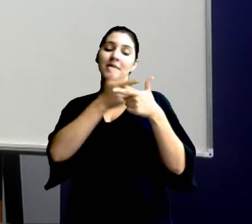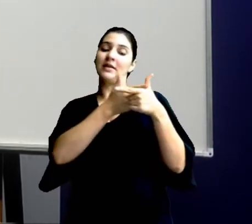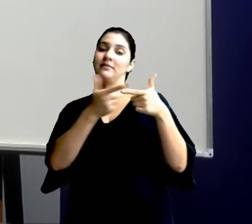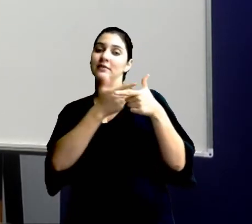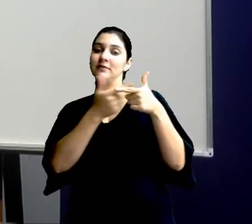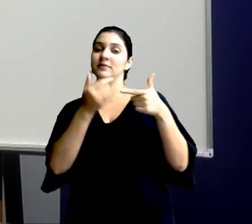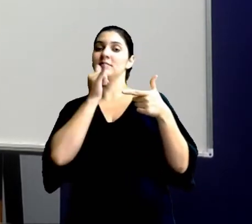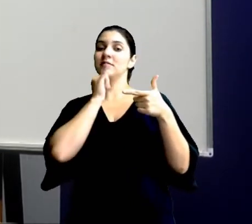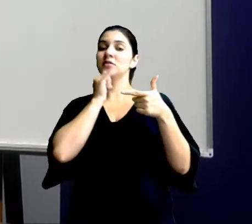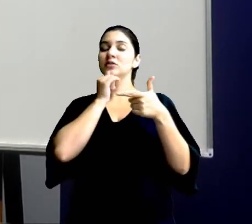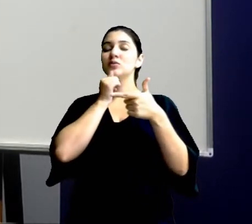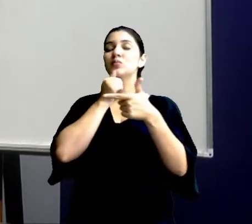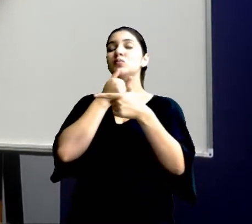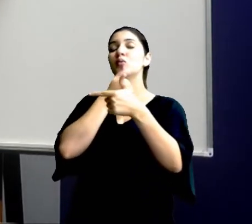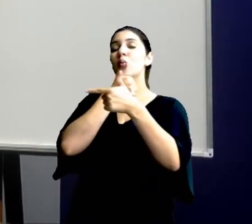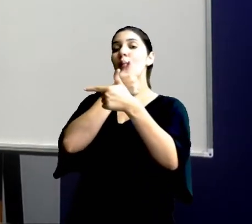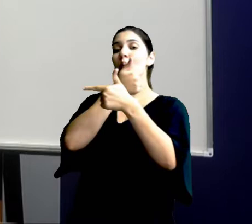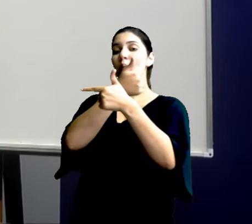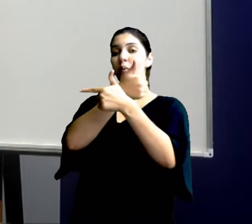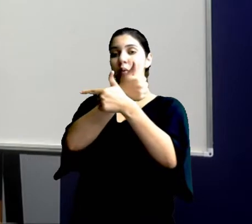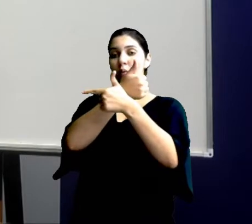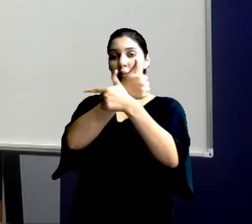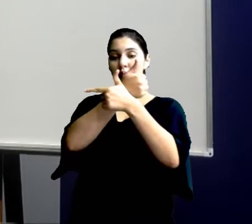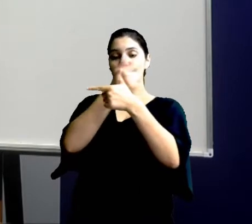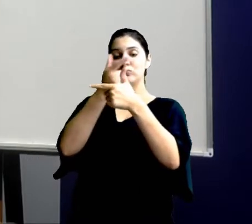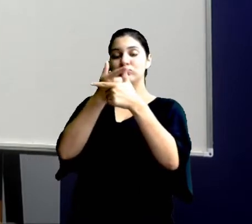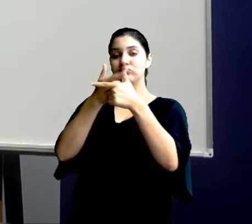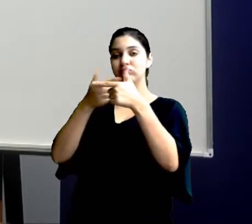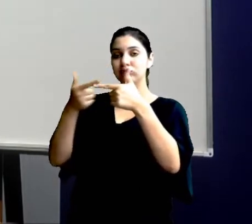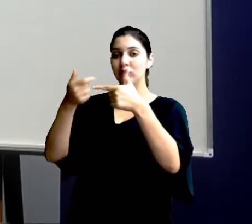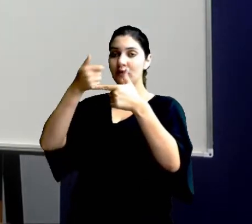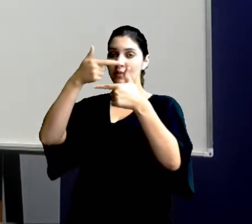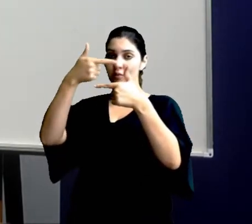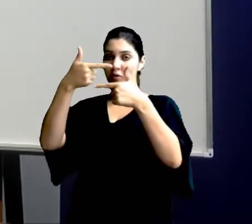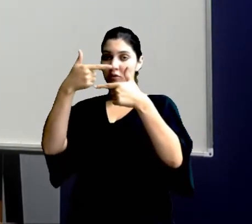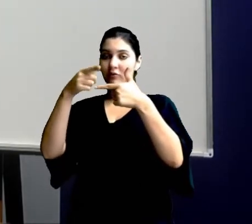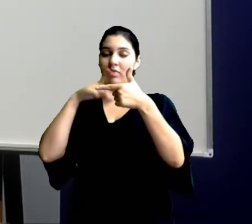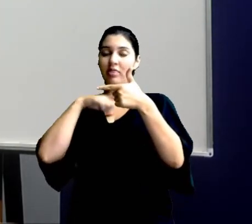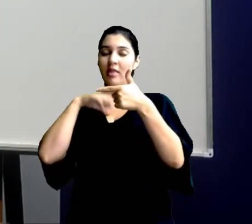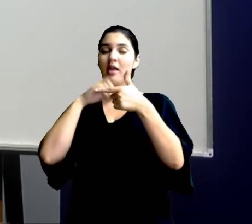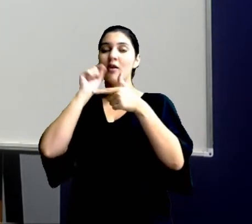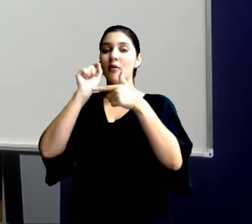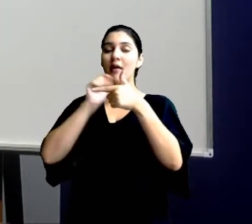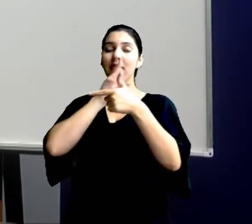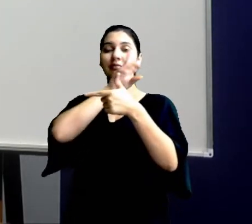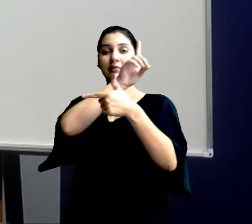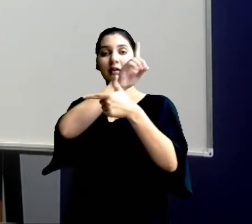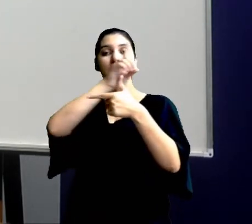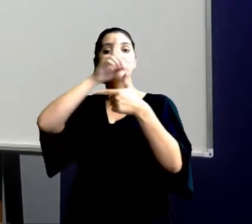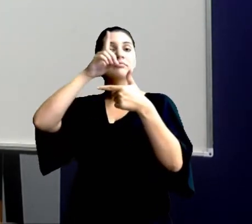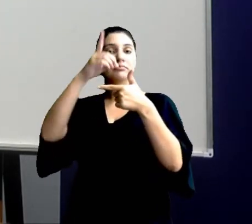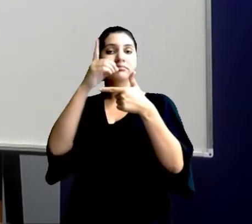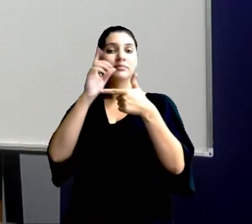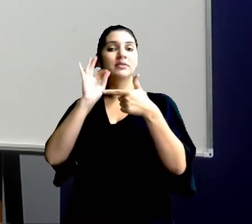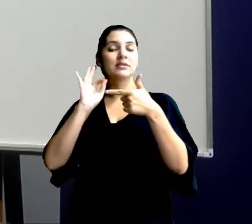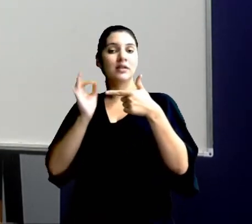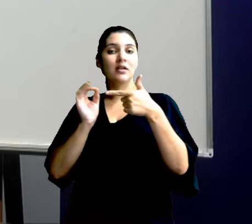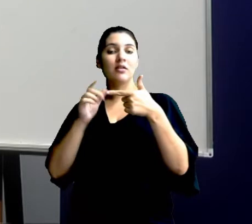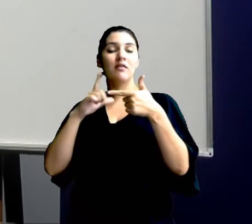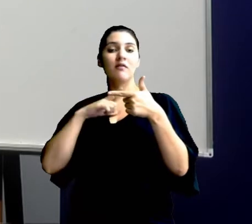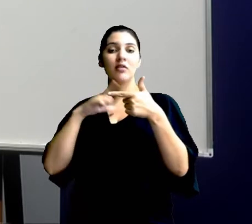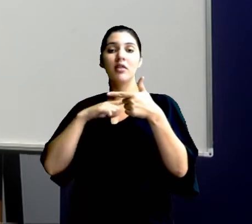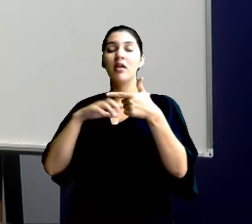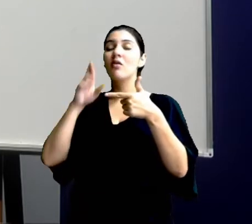Ó, 1 dividido por 2. Então, eu tenho dividendo e divisor. Vou ter o meu